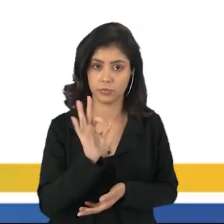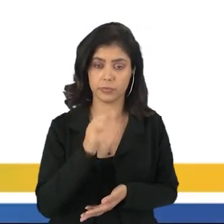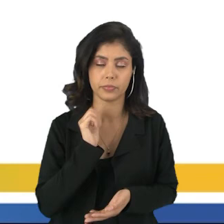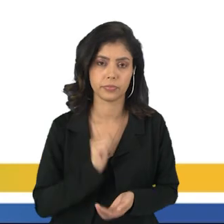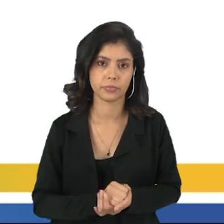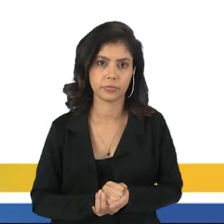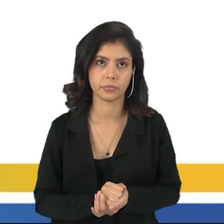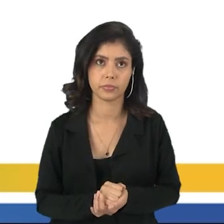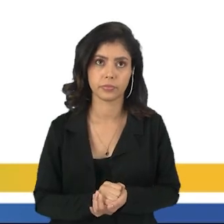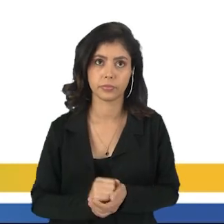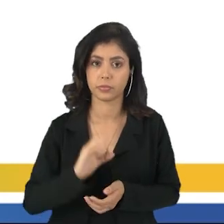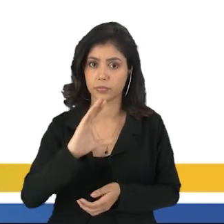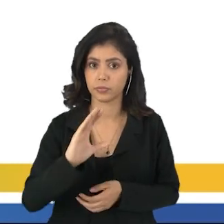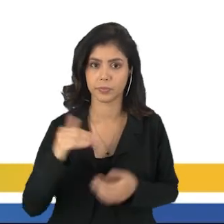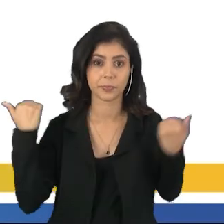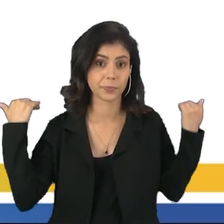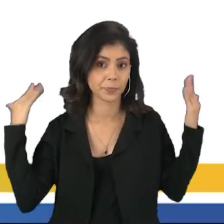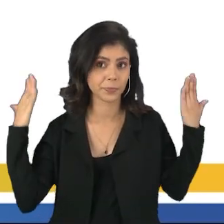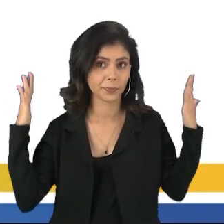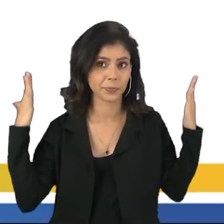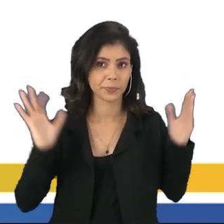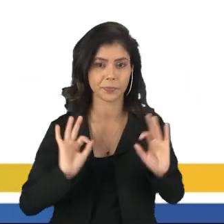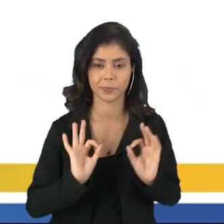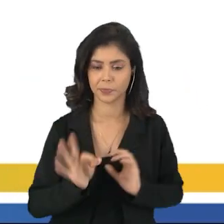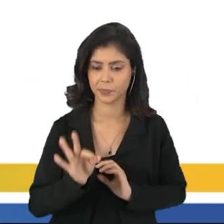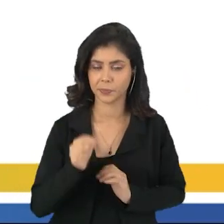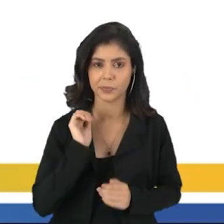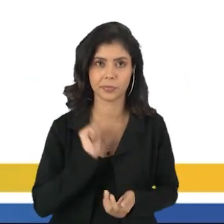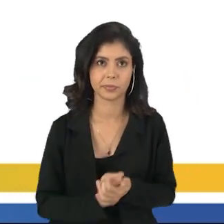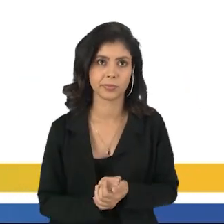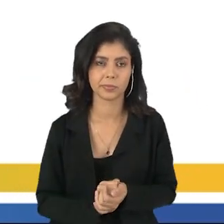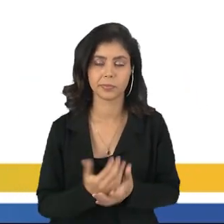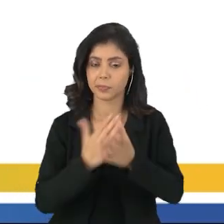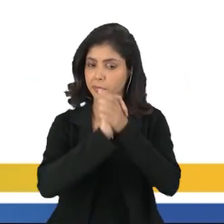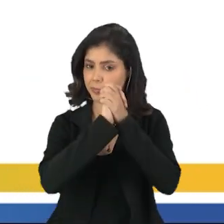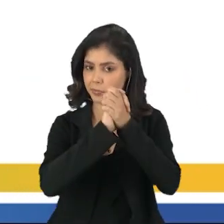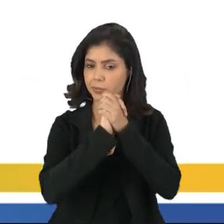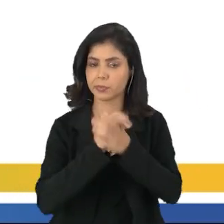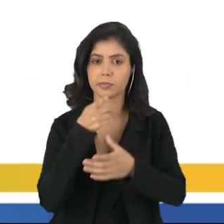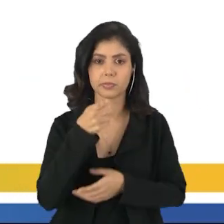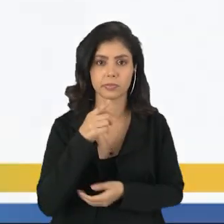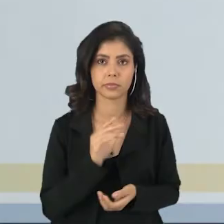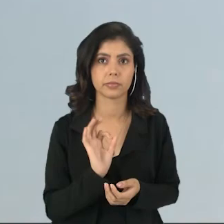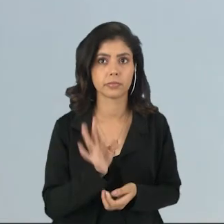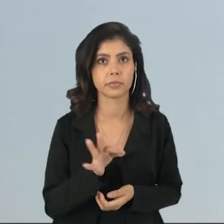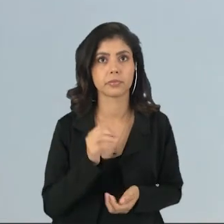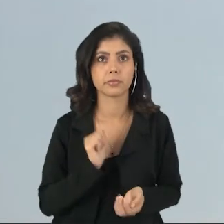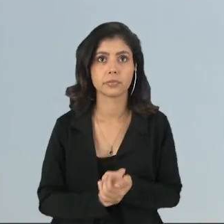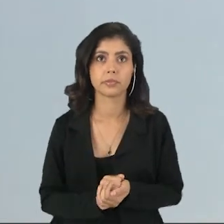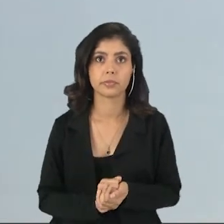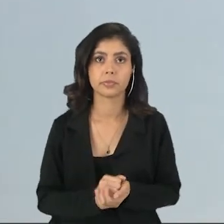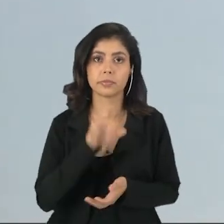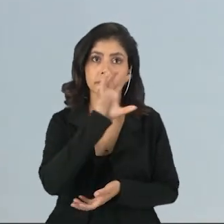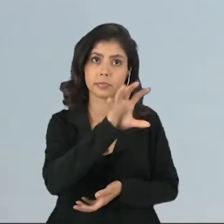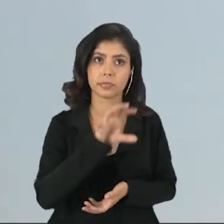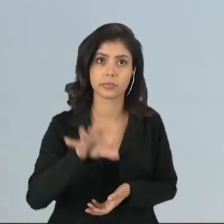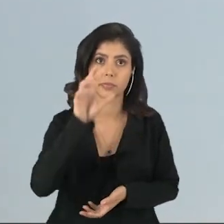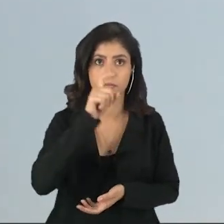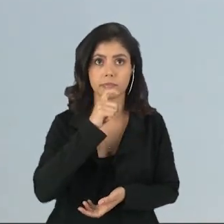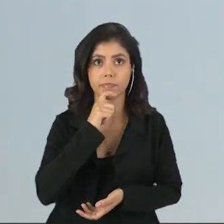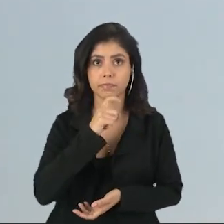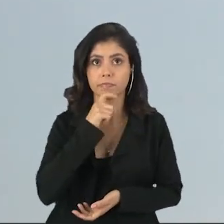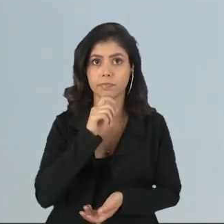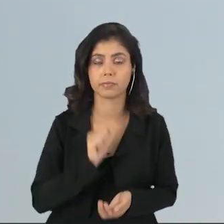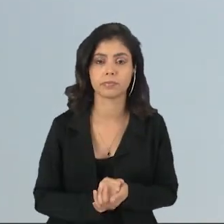você respondeu que a alternativa correta é a letra C, tá certo! Meus parabéns, é exatamente